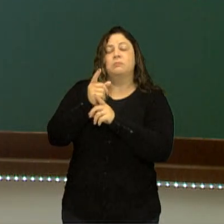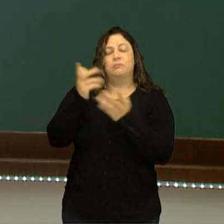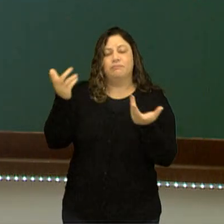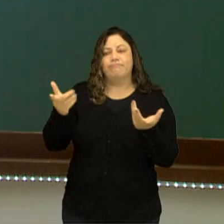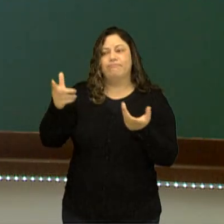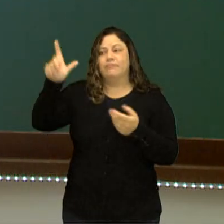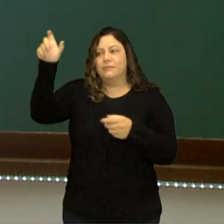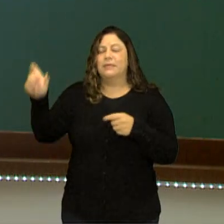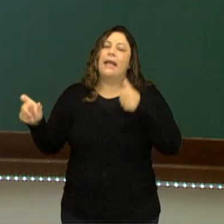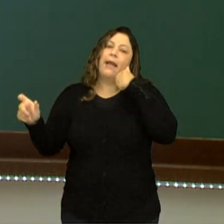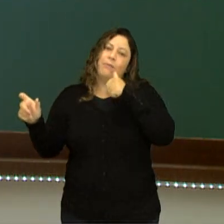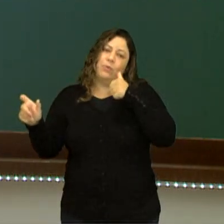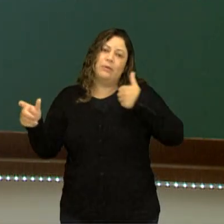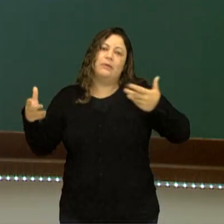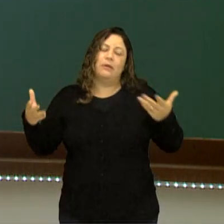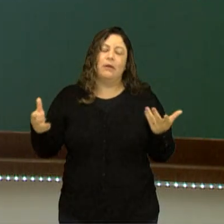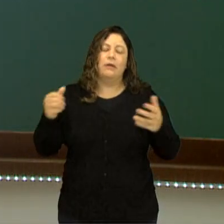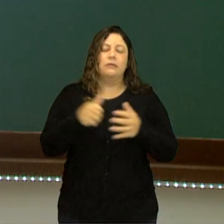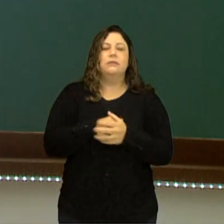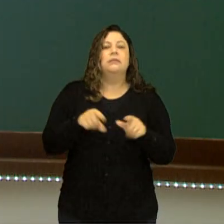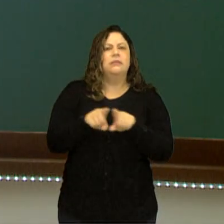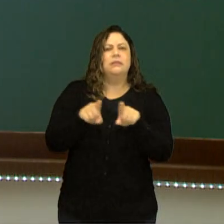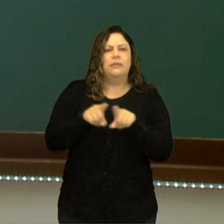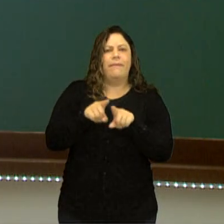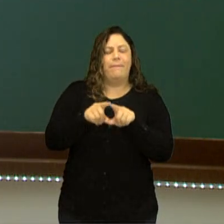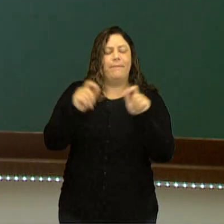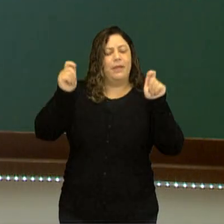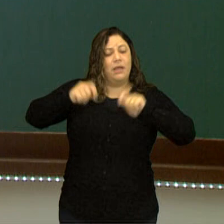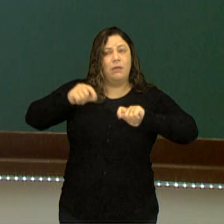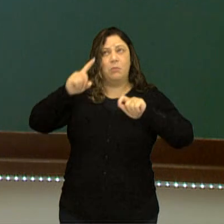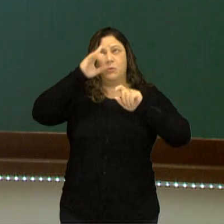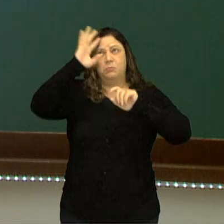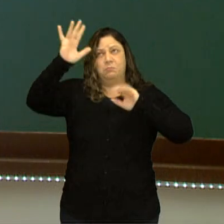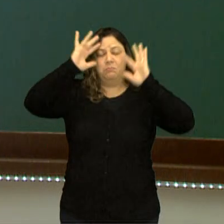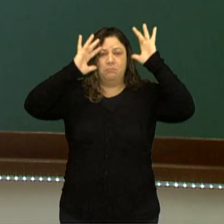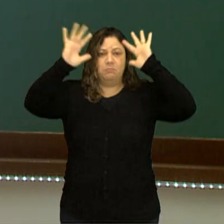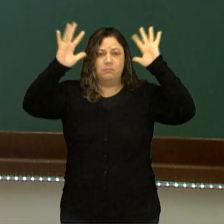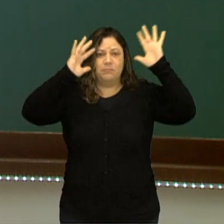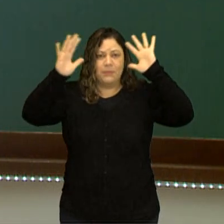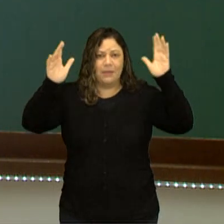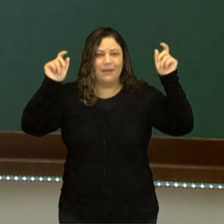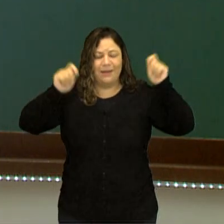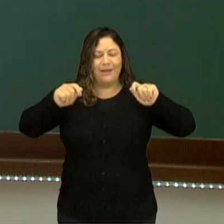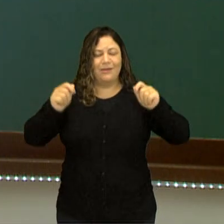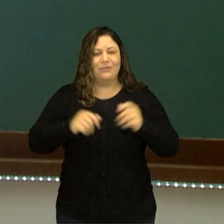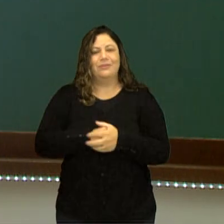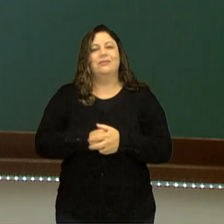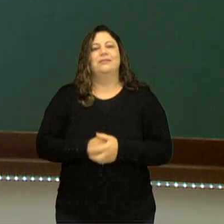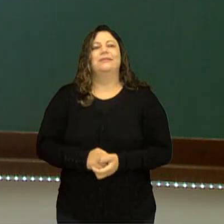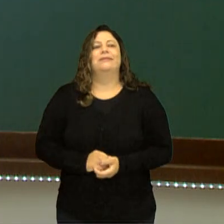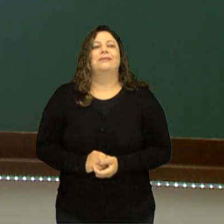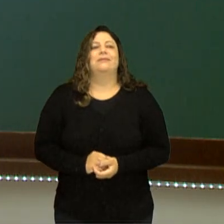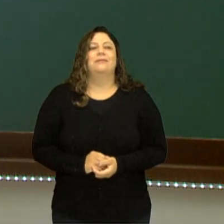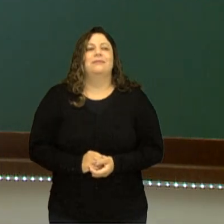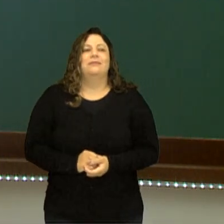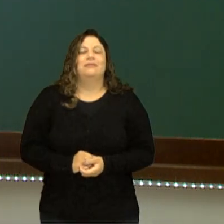e ainda nós poderemos ter uma revelação a respeito do que foi mencionado lá no início.